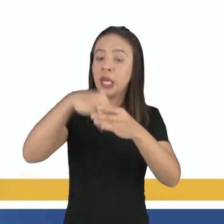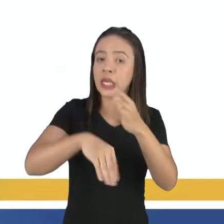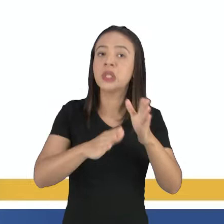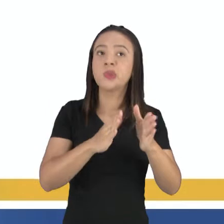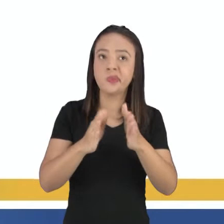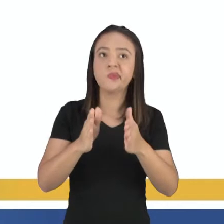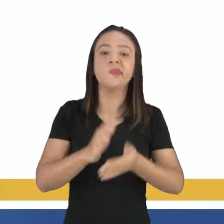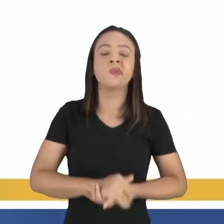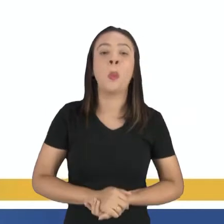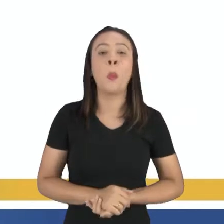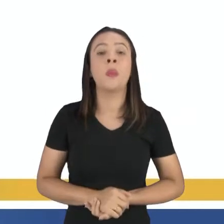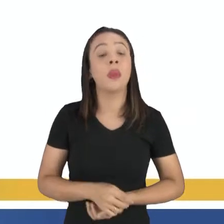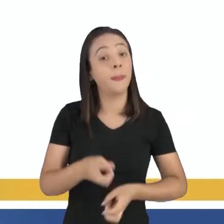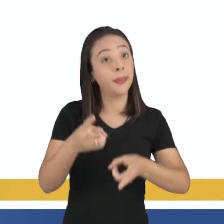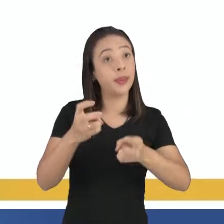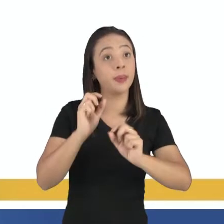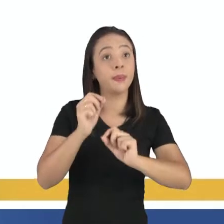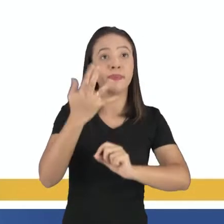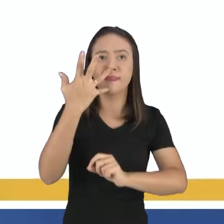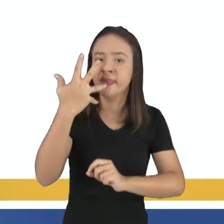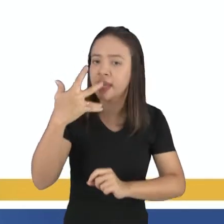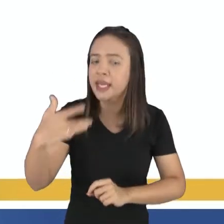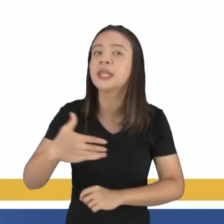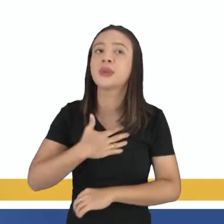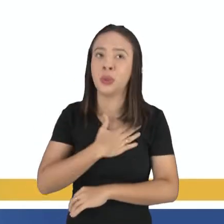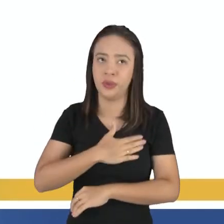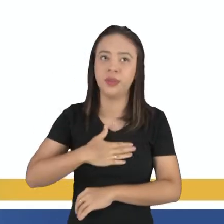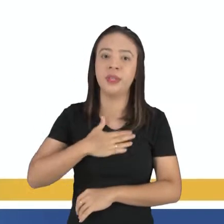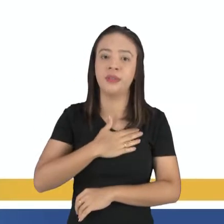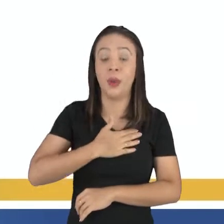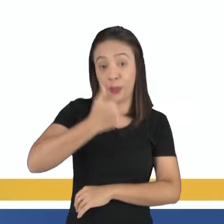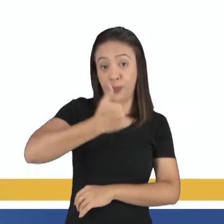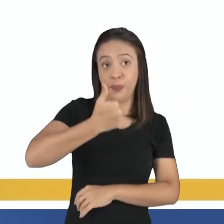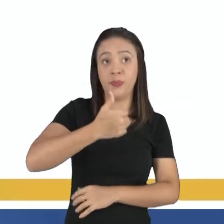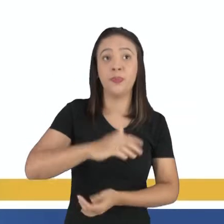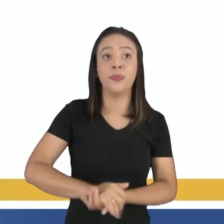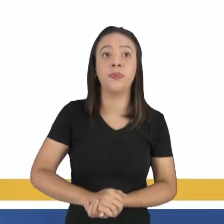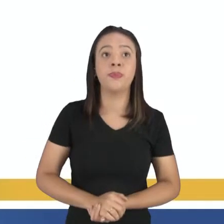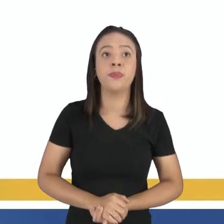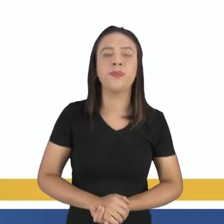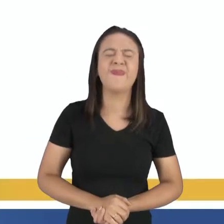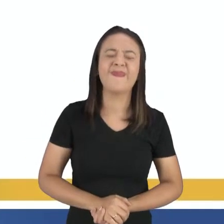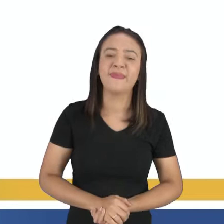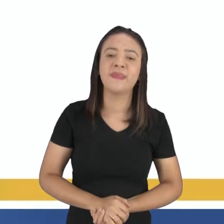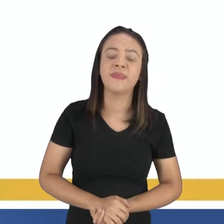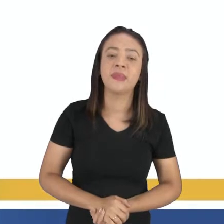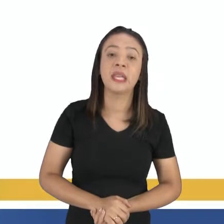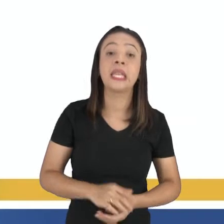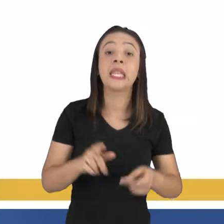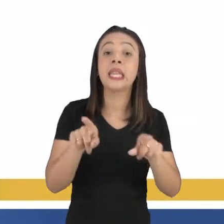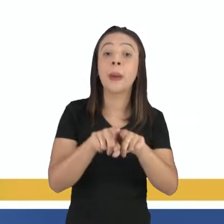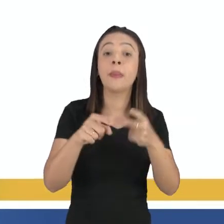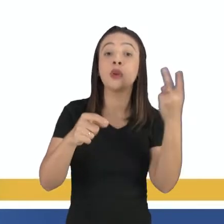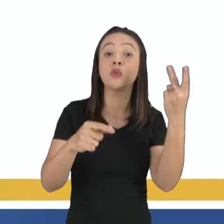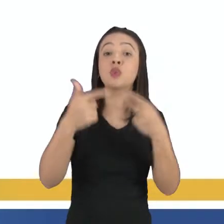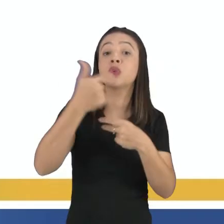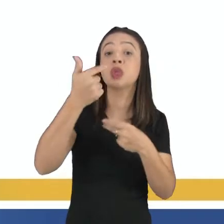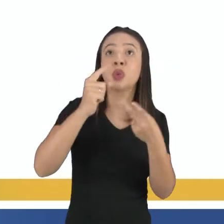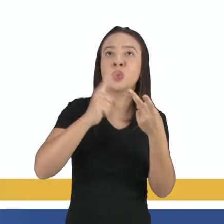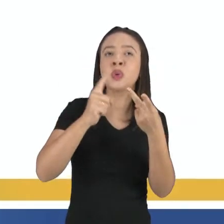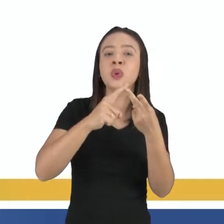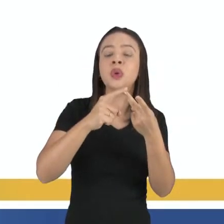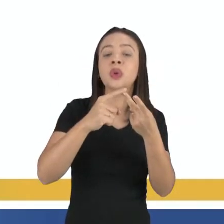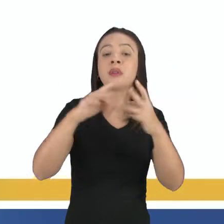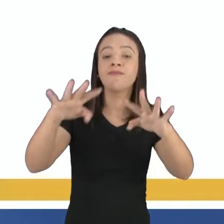né? Vamos ver. A criança gostava, é o primeiro, podemos chamar, né? E de que